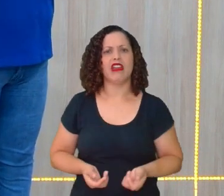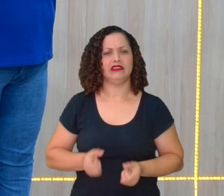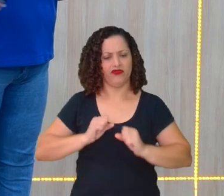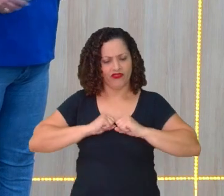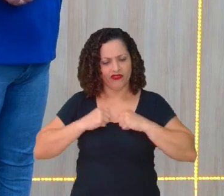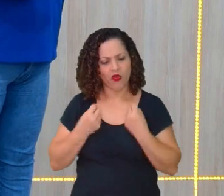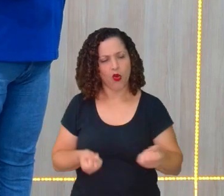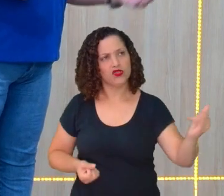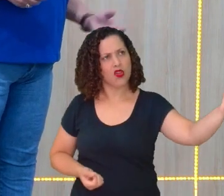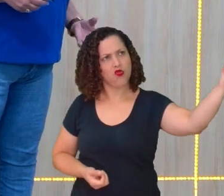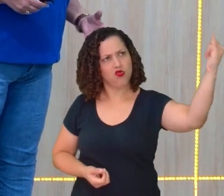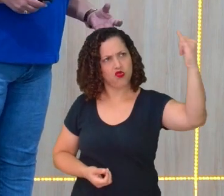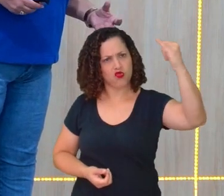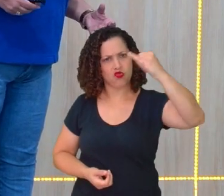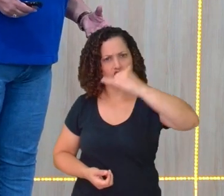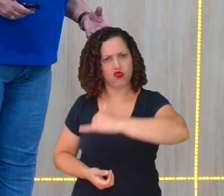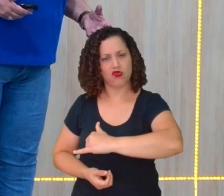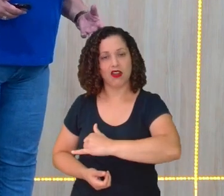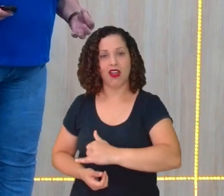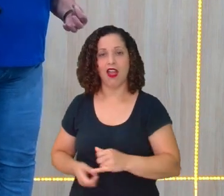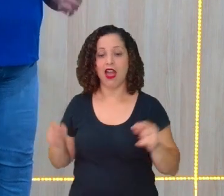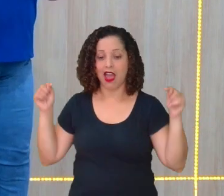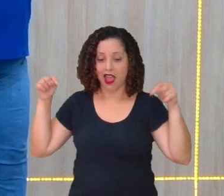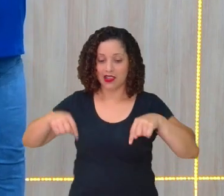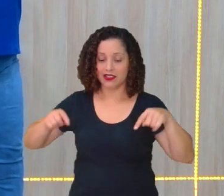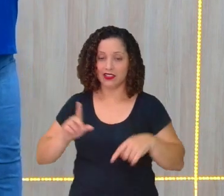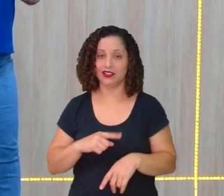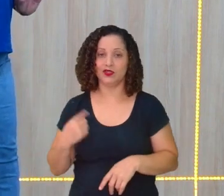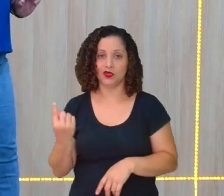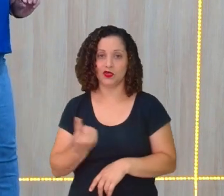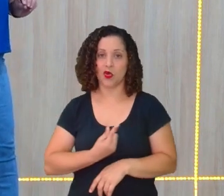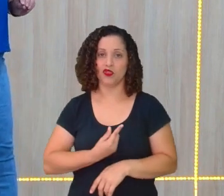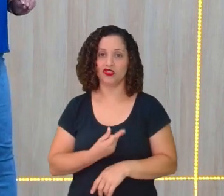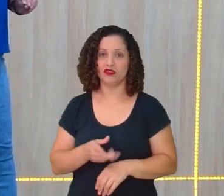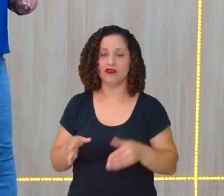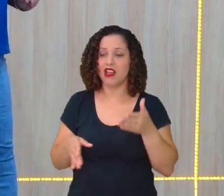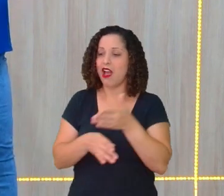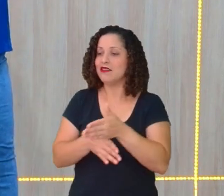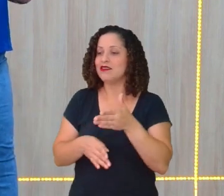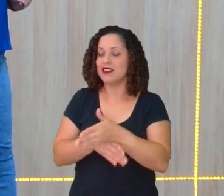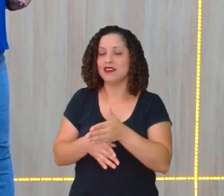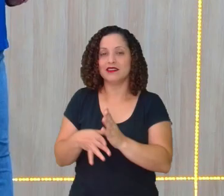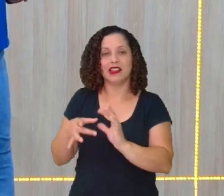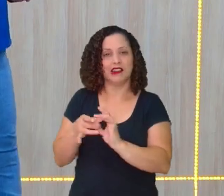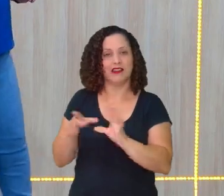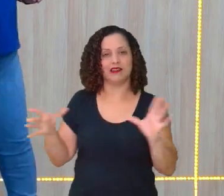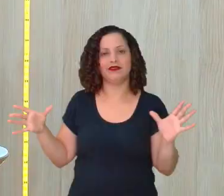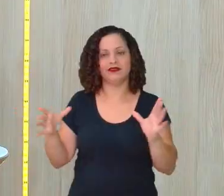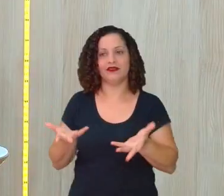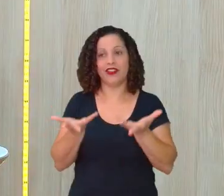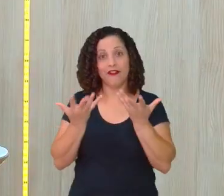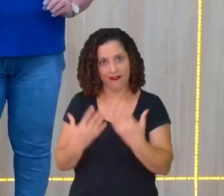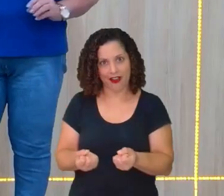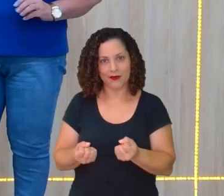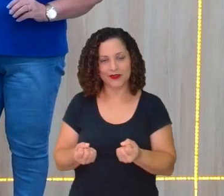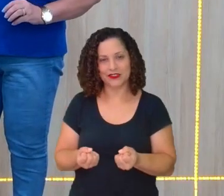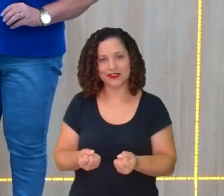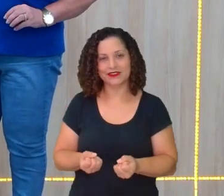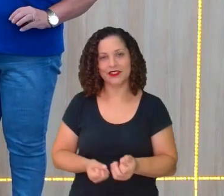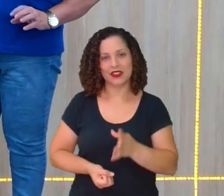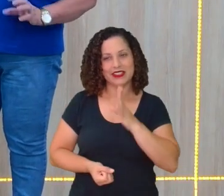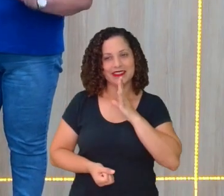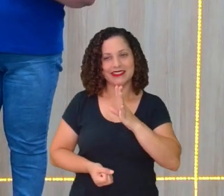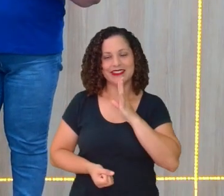uma passagem, duas passagens de ônibus, né? É verdade, Então é professora. isso a nossa aula de hoje. É Vamos isso. viajar? Vamos viajar hoje. Vamos